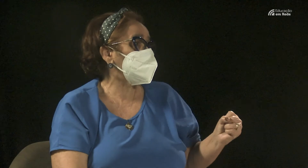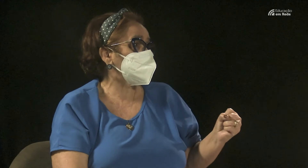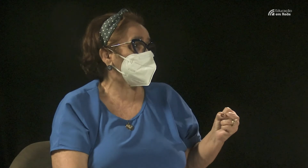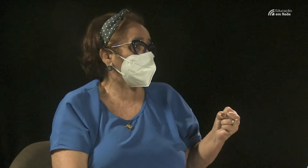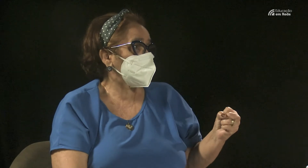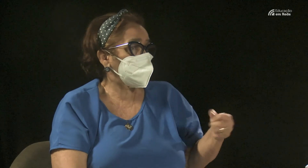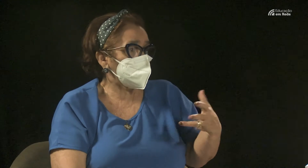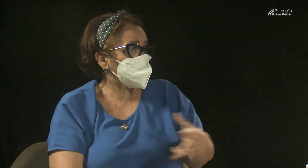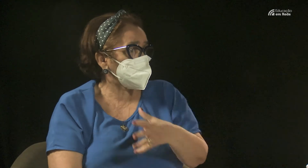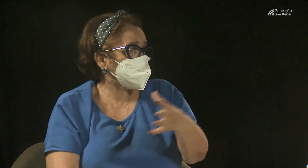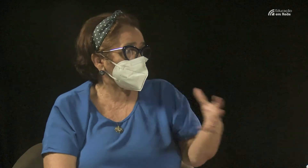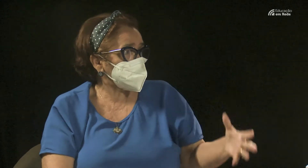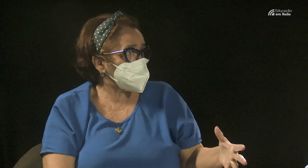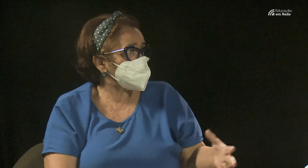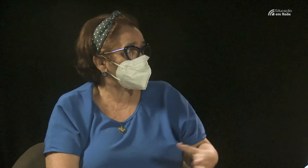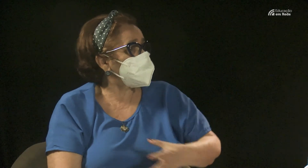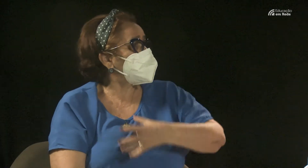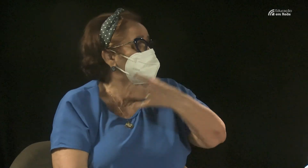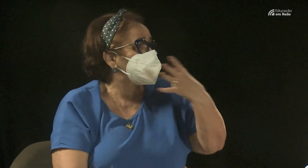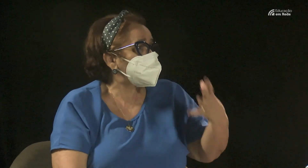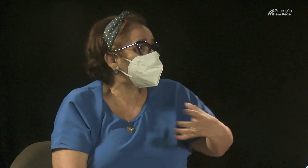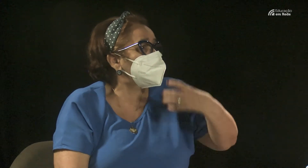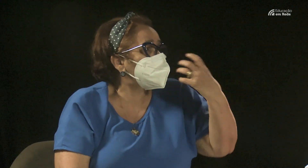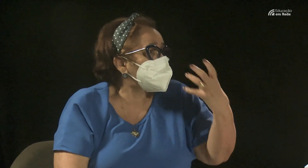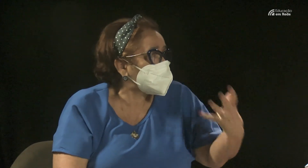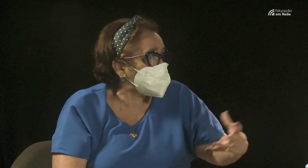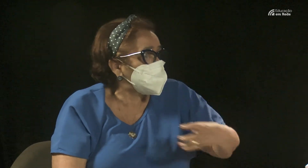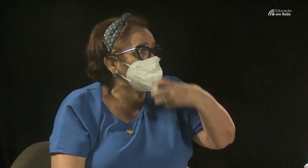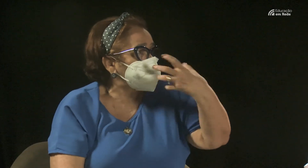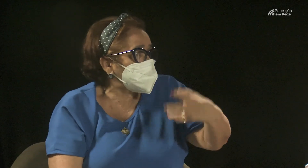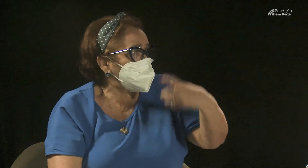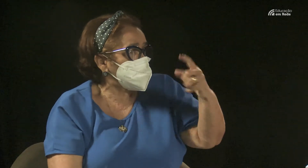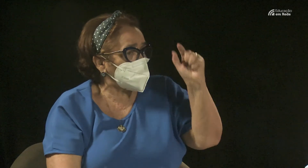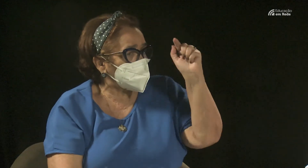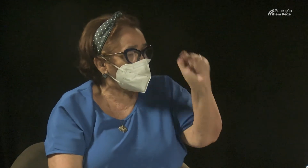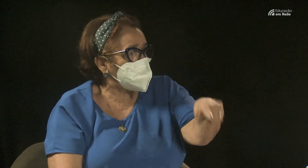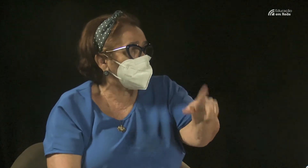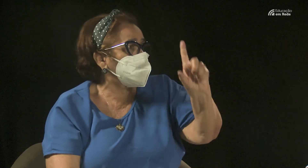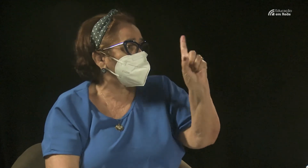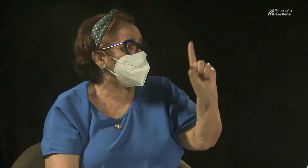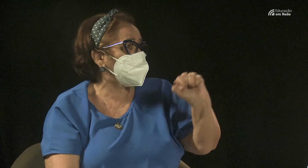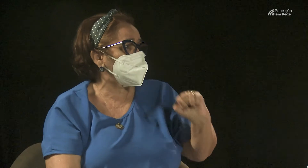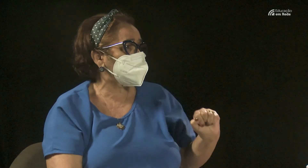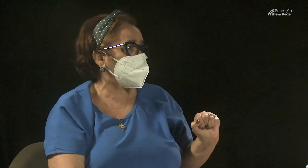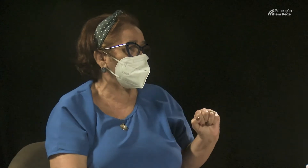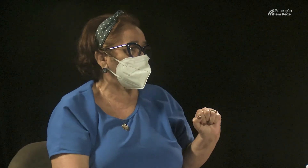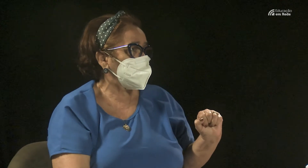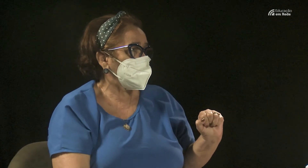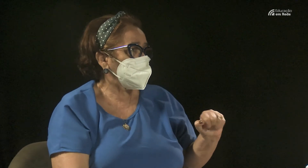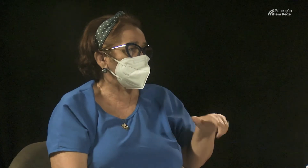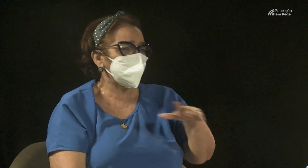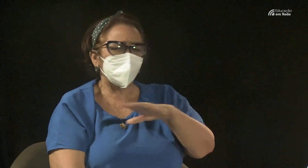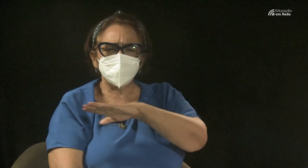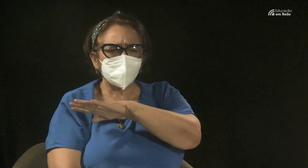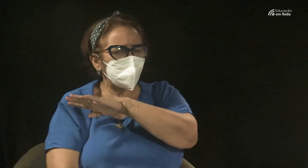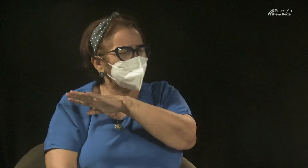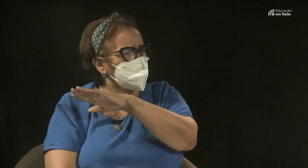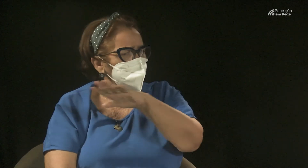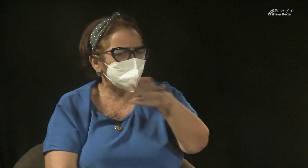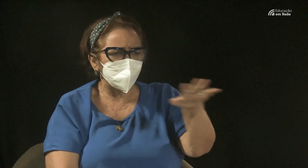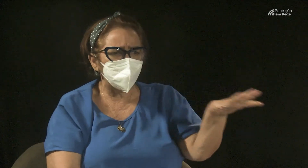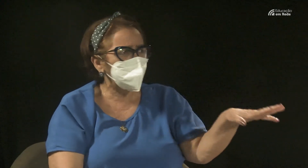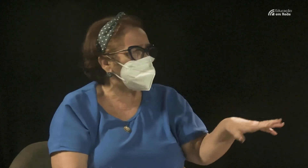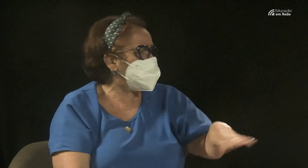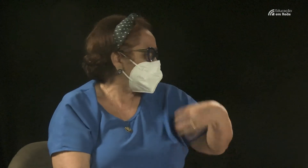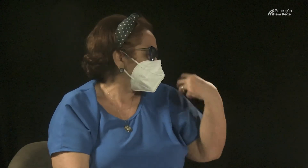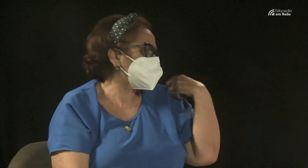mais lúdico. Professor de educação infantil, ele precisa brincar e gostar de brincar, porque é ali na brincadeira que ele descobre os